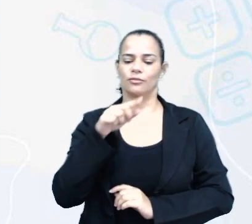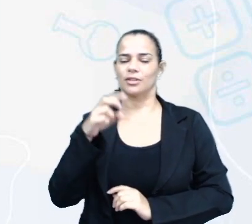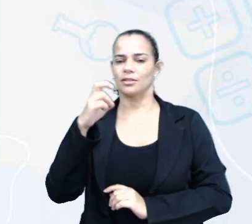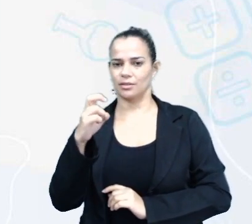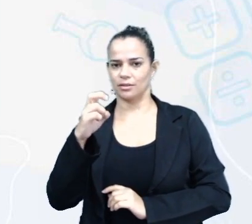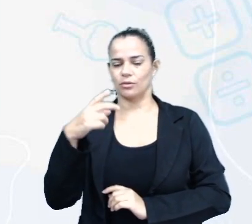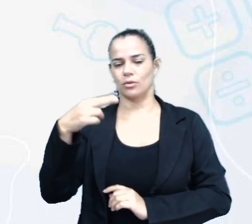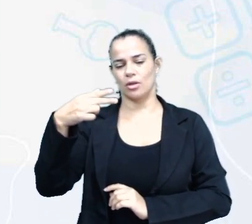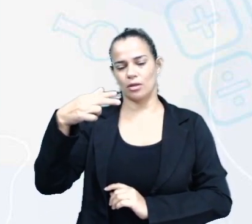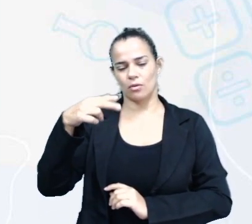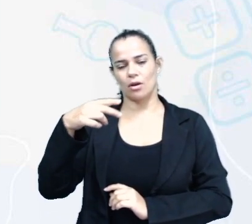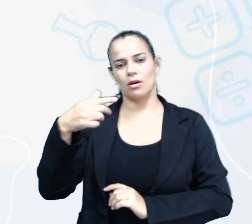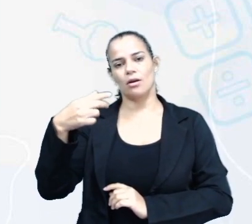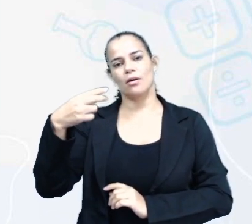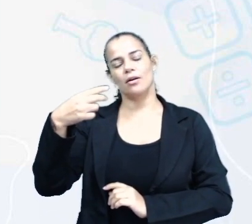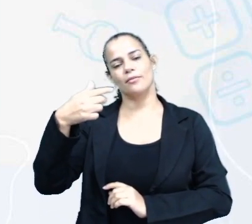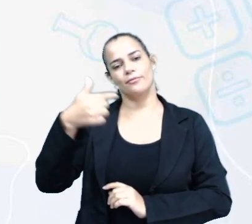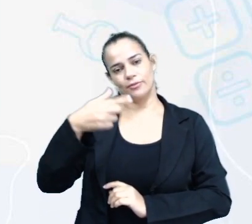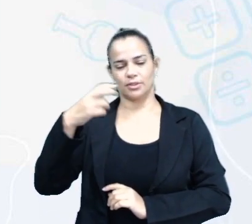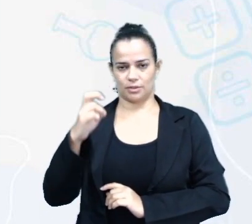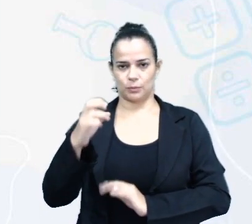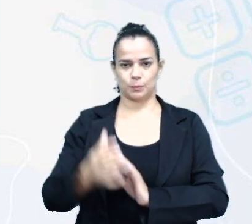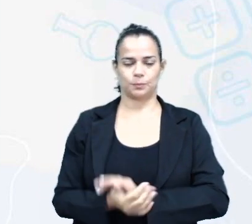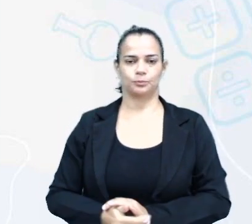Mais uma propriedade.